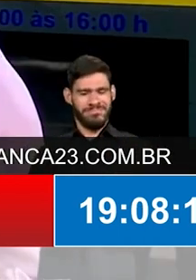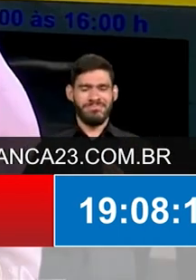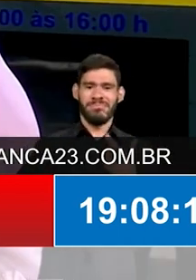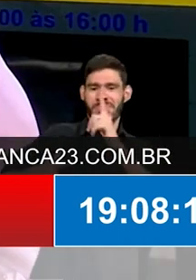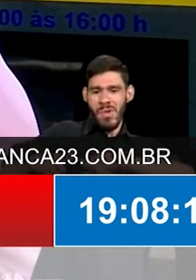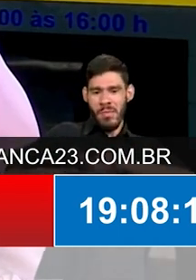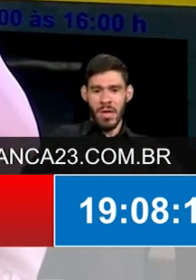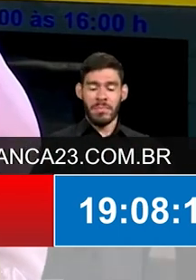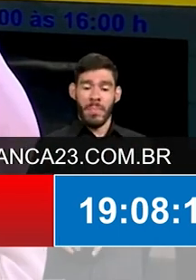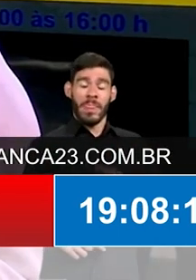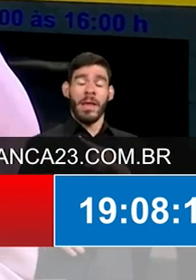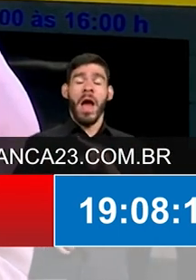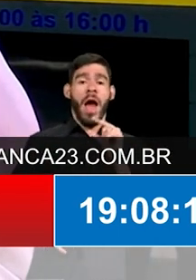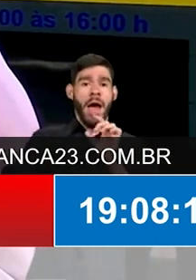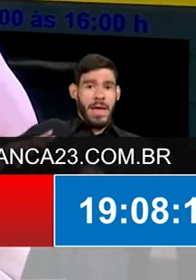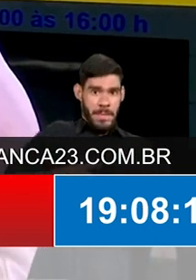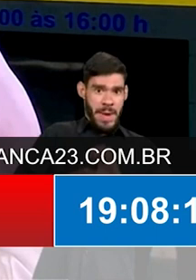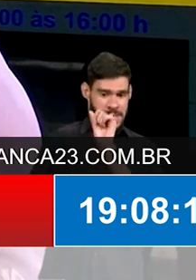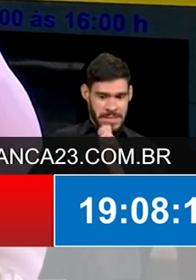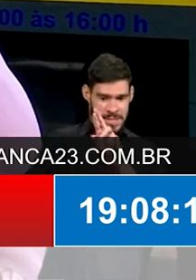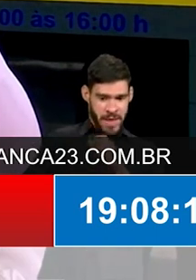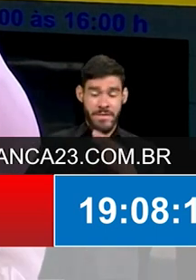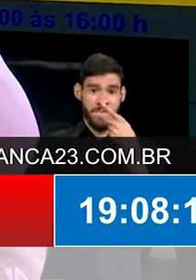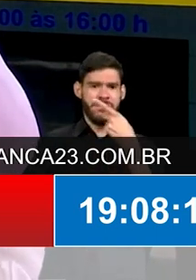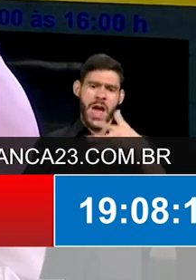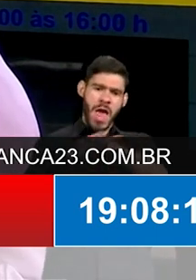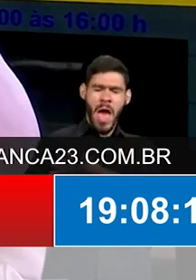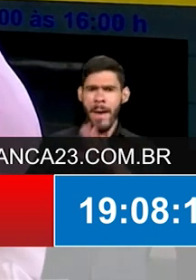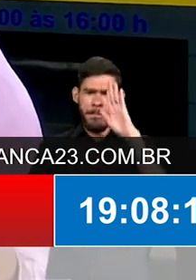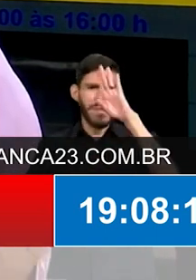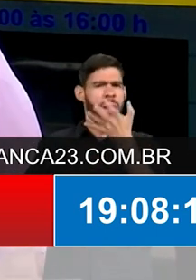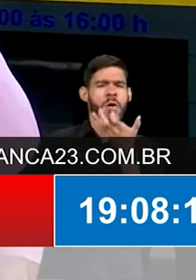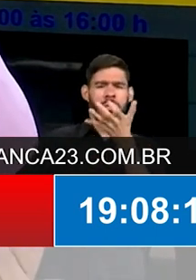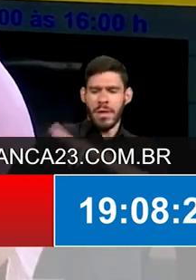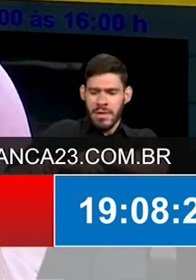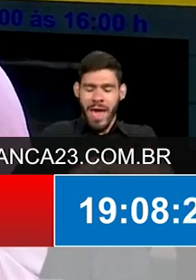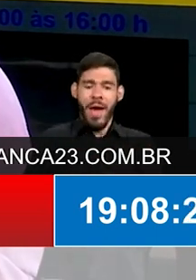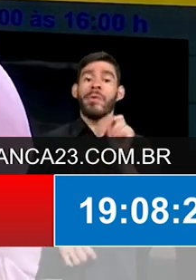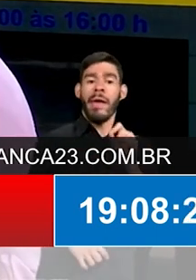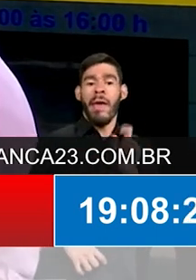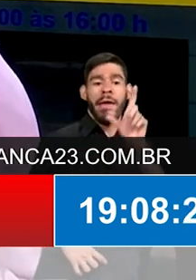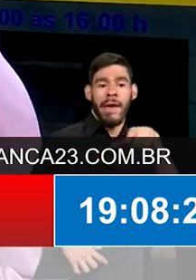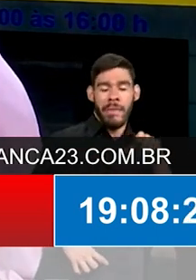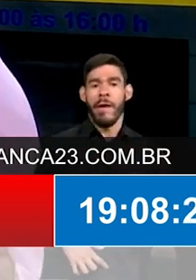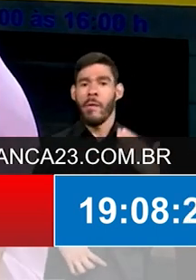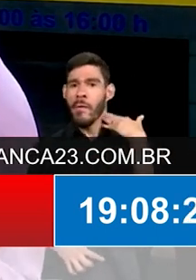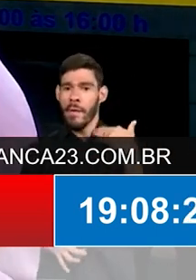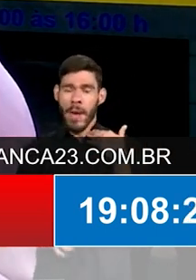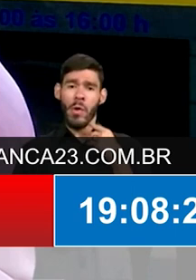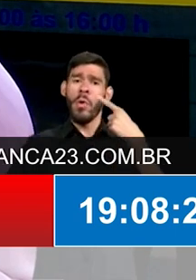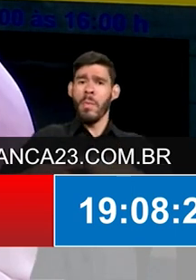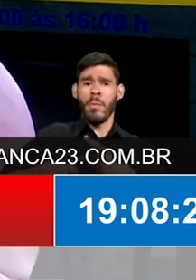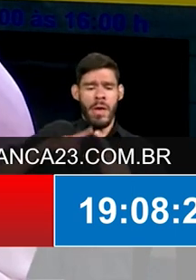aplicam. Segundo a Serasa, o segmento favorito dos criminosos para aplicar golpes é o de bancos e cartões. Isso acontece porque